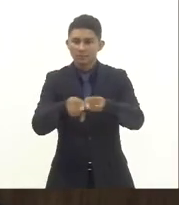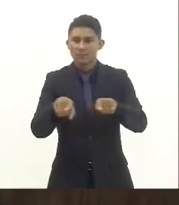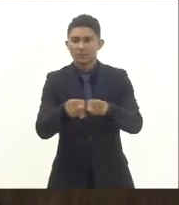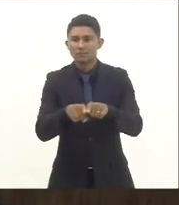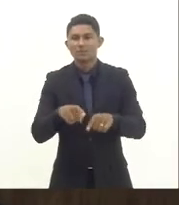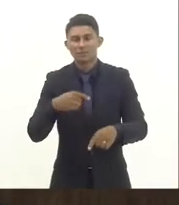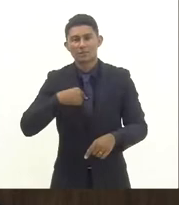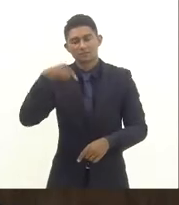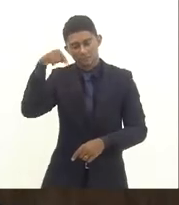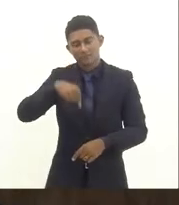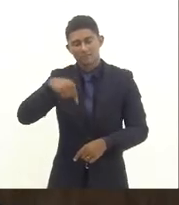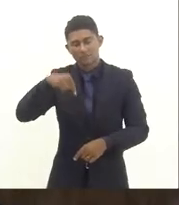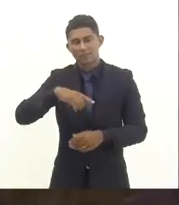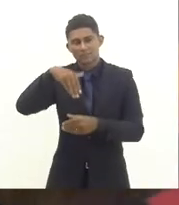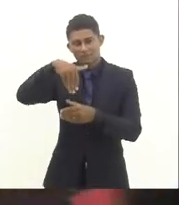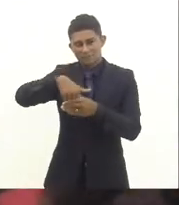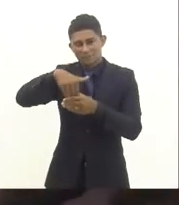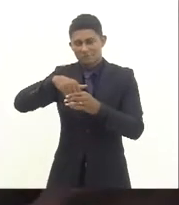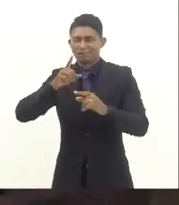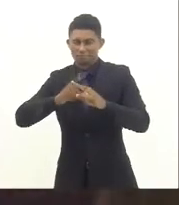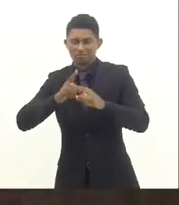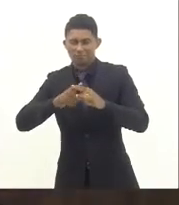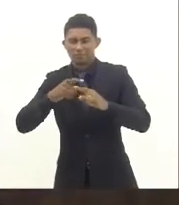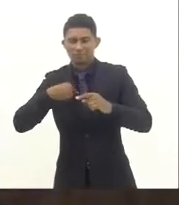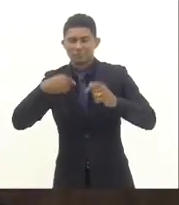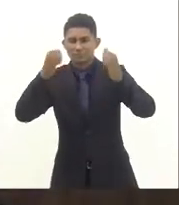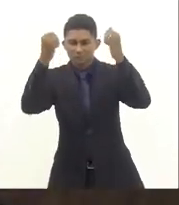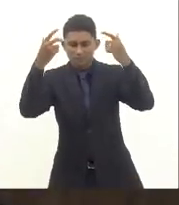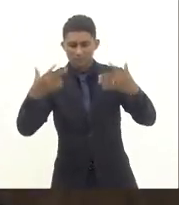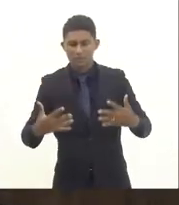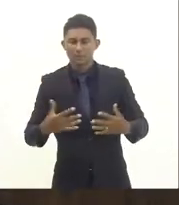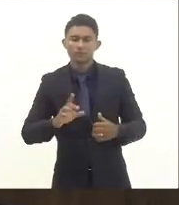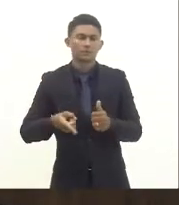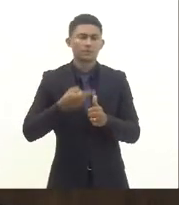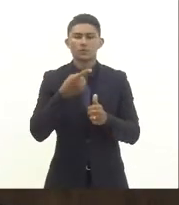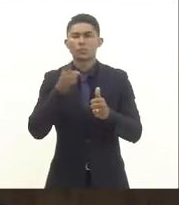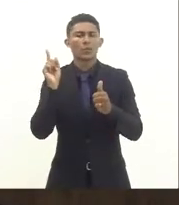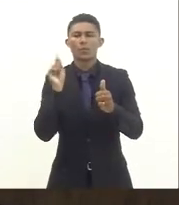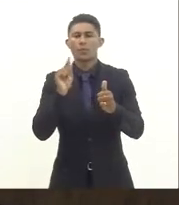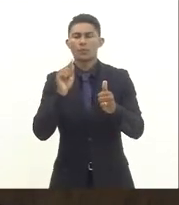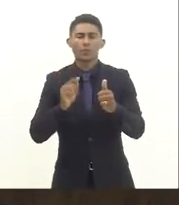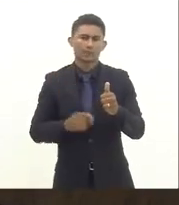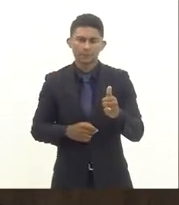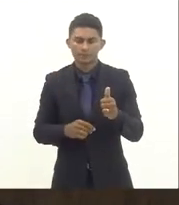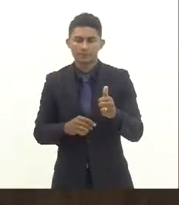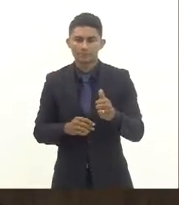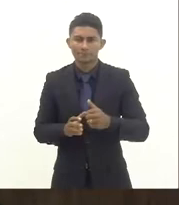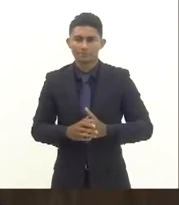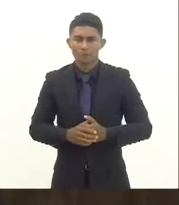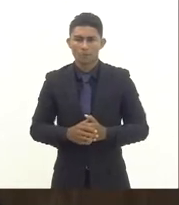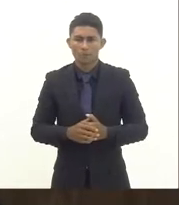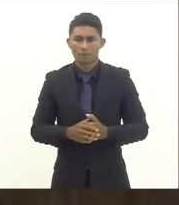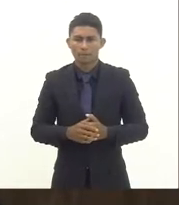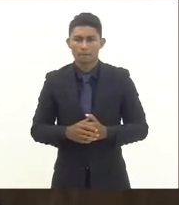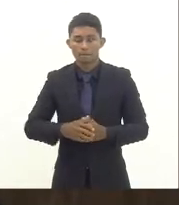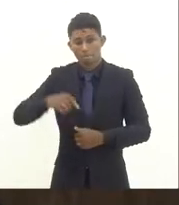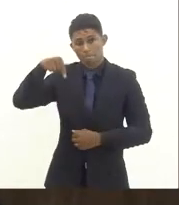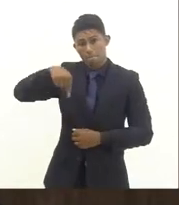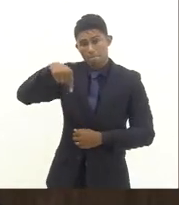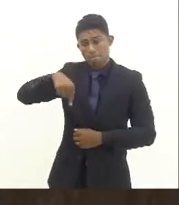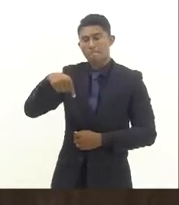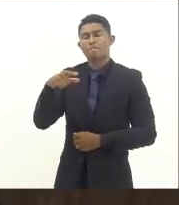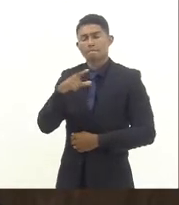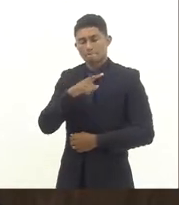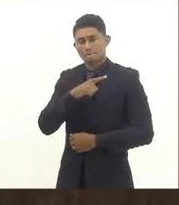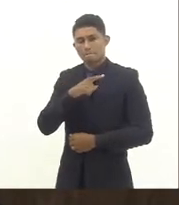essa declaração de voto primeiro porque e nós temos aqui a